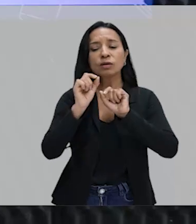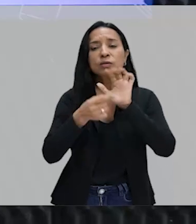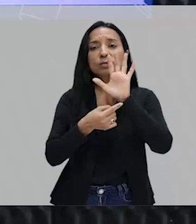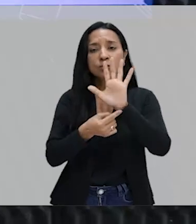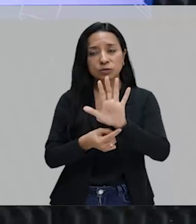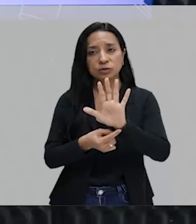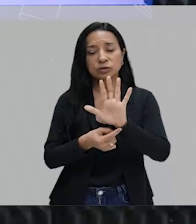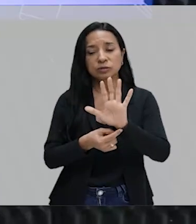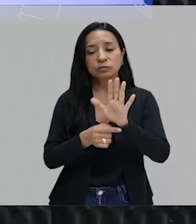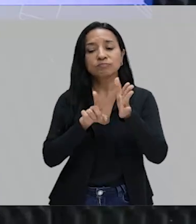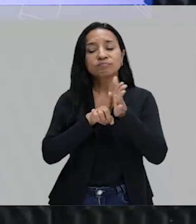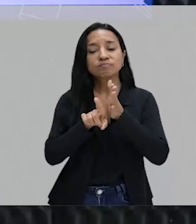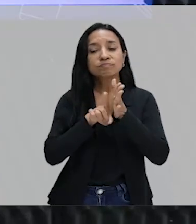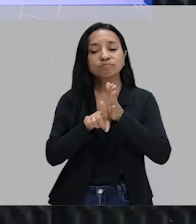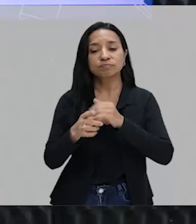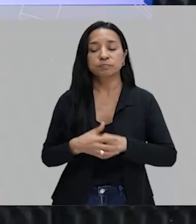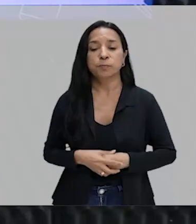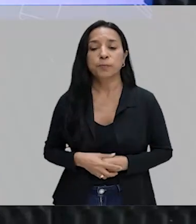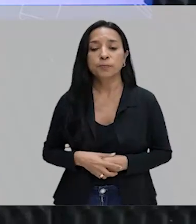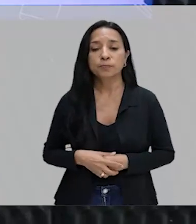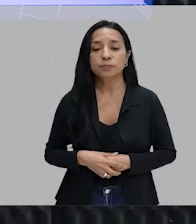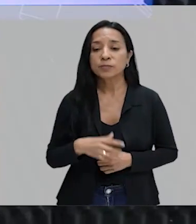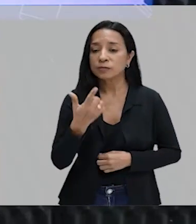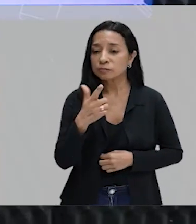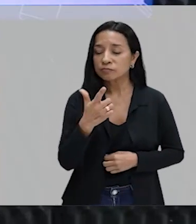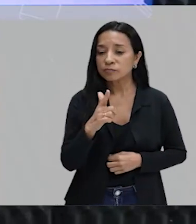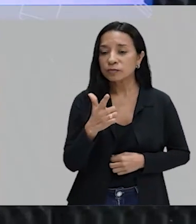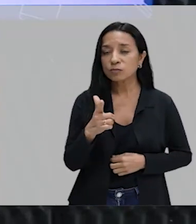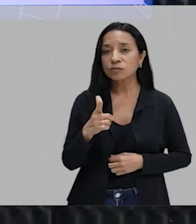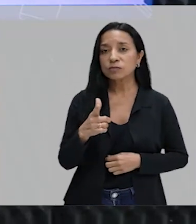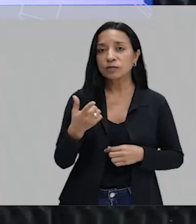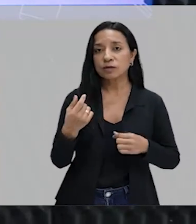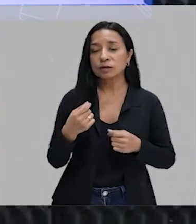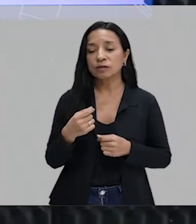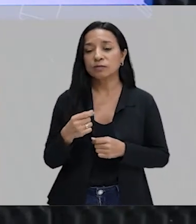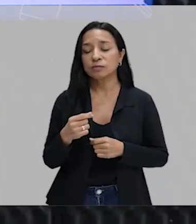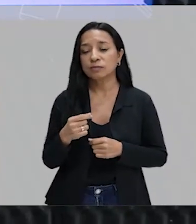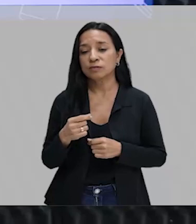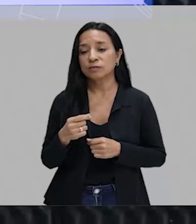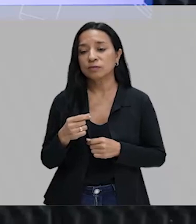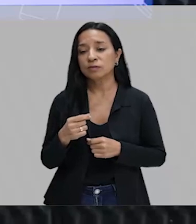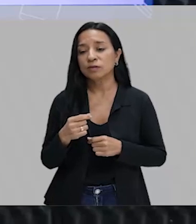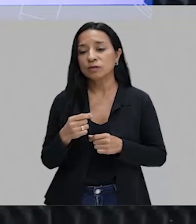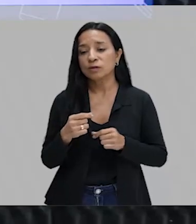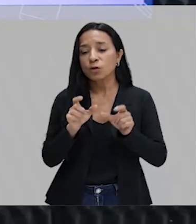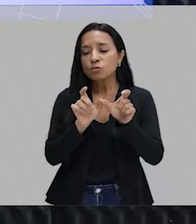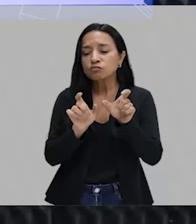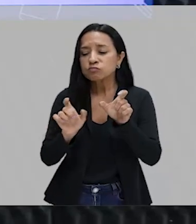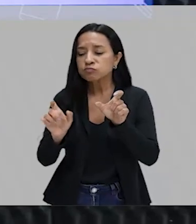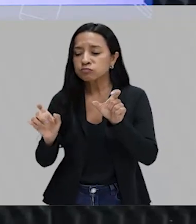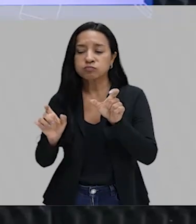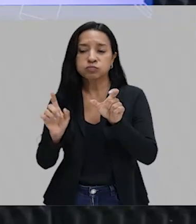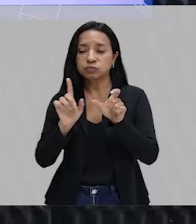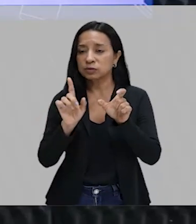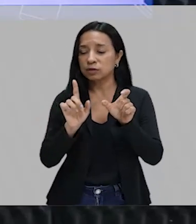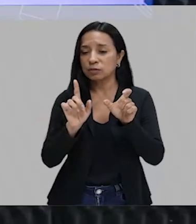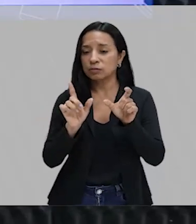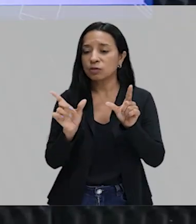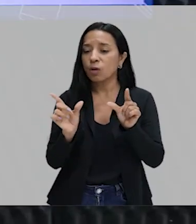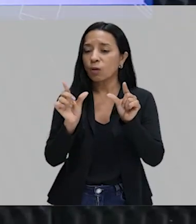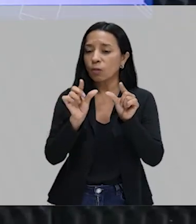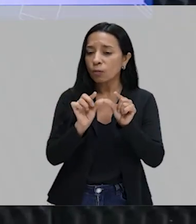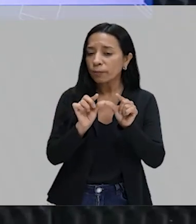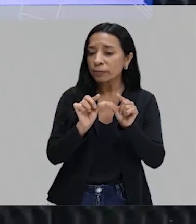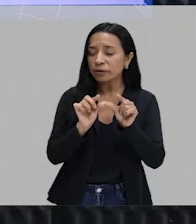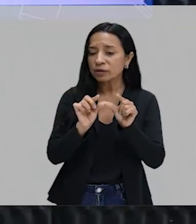no comando da questão. Aqui você não tem necessariamente um fragmento, então um pequeno fragmento e vem logo o comando